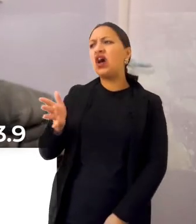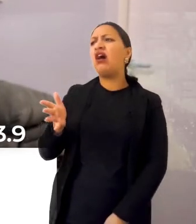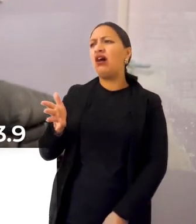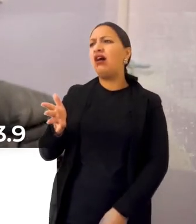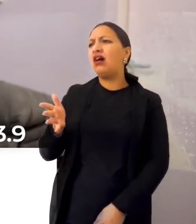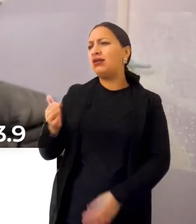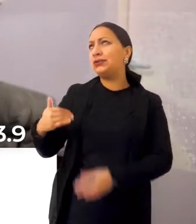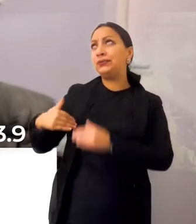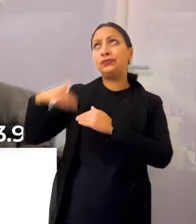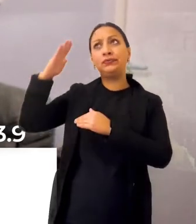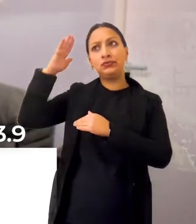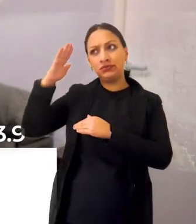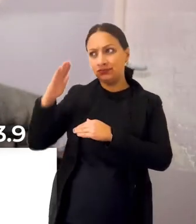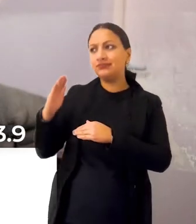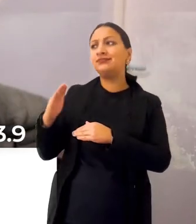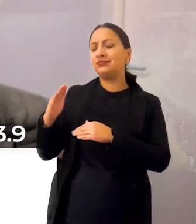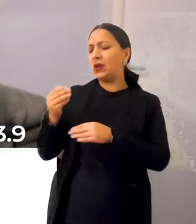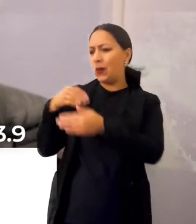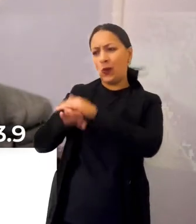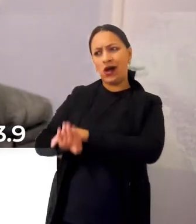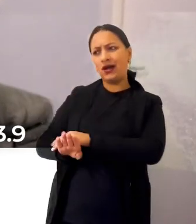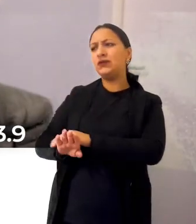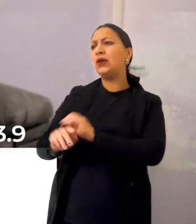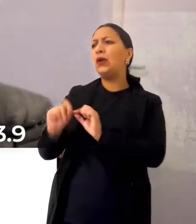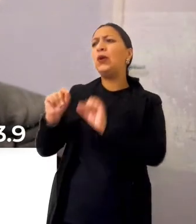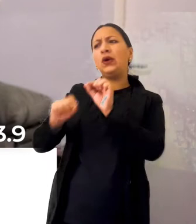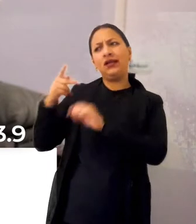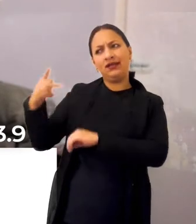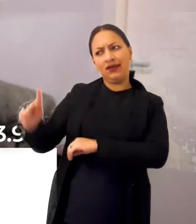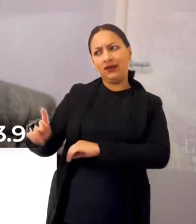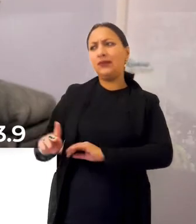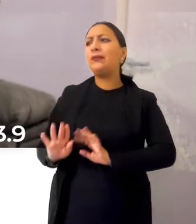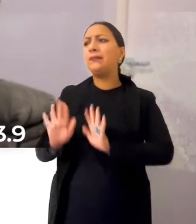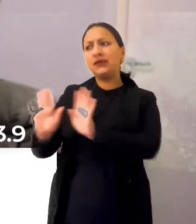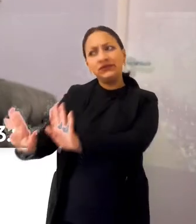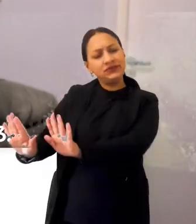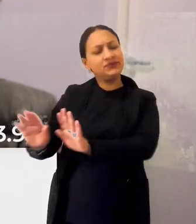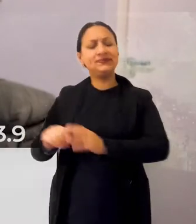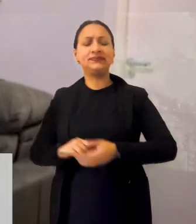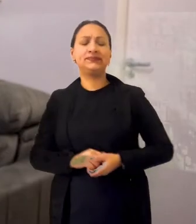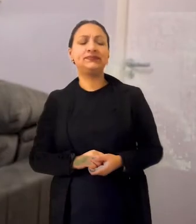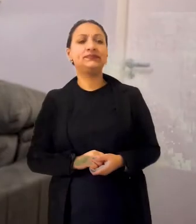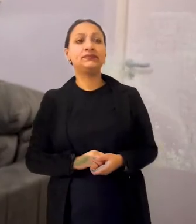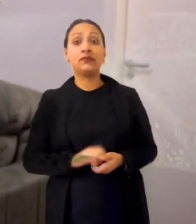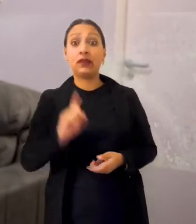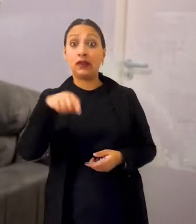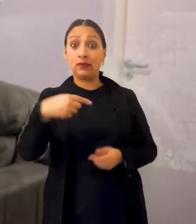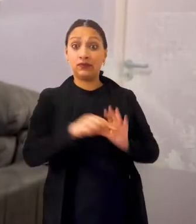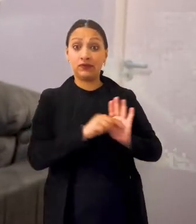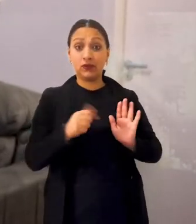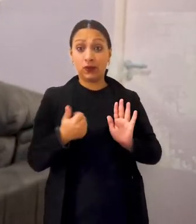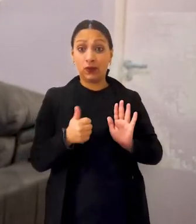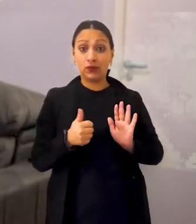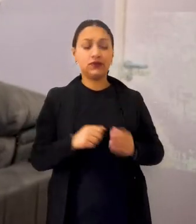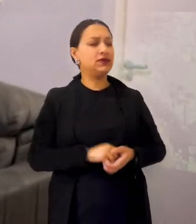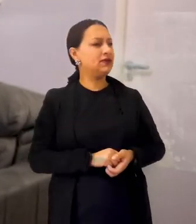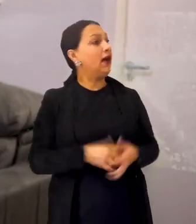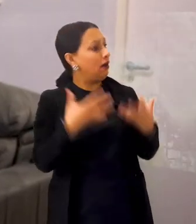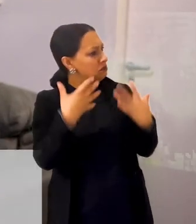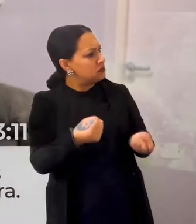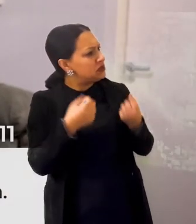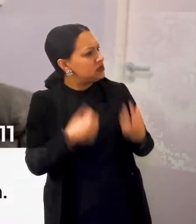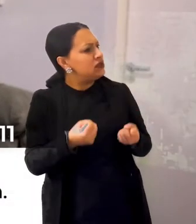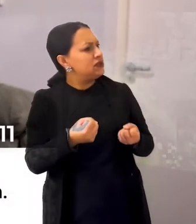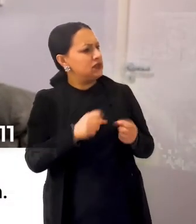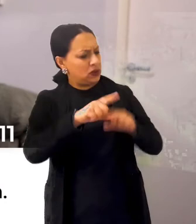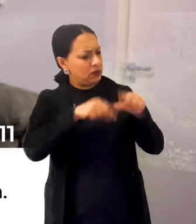bastante, eu tenho com fartura. Guarda o que você tem para ti. Pois o versículo 11 diz